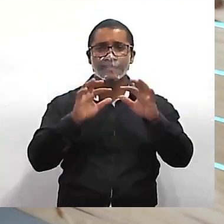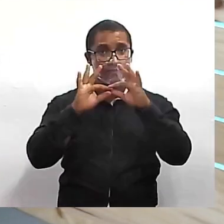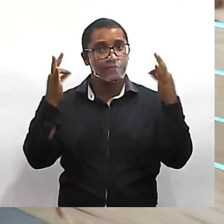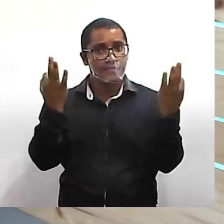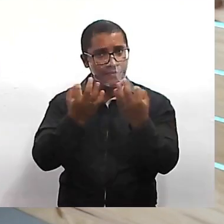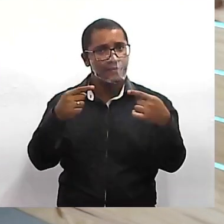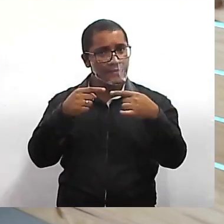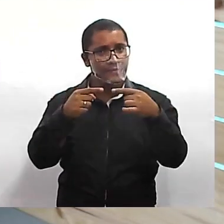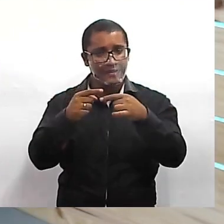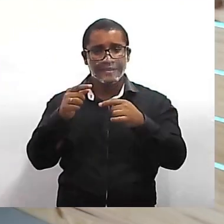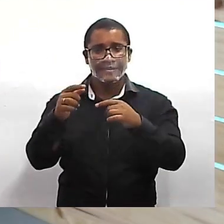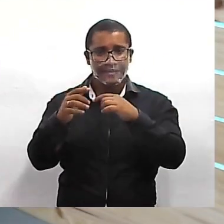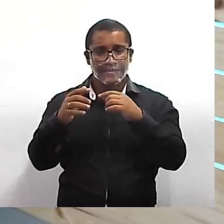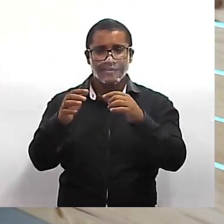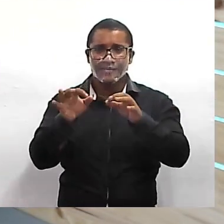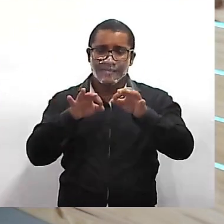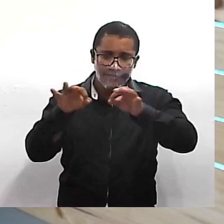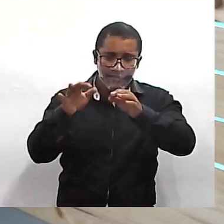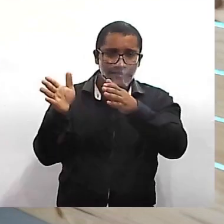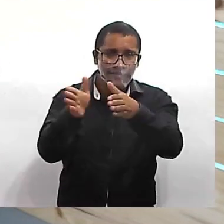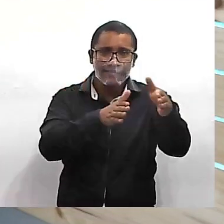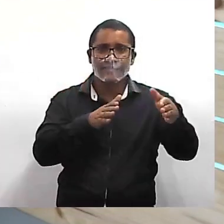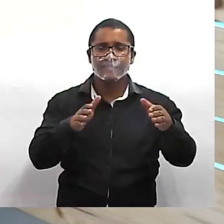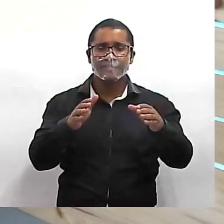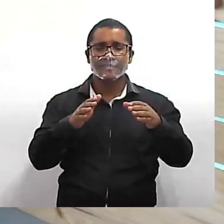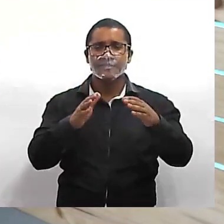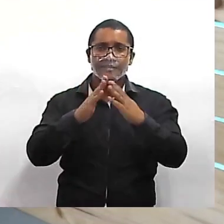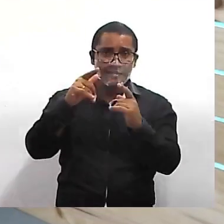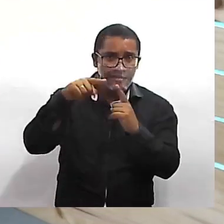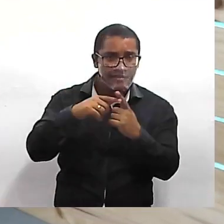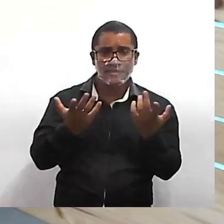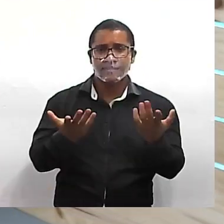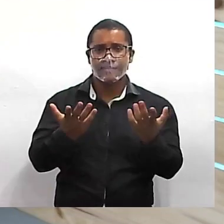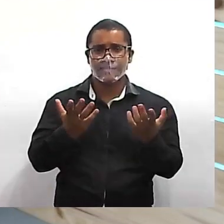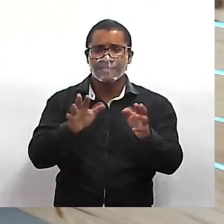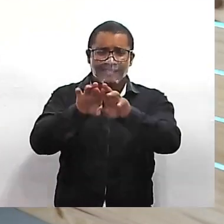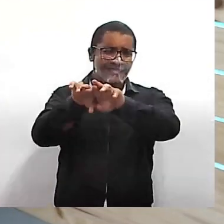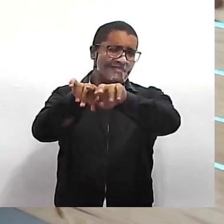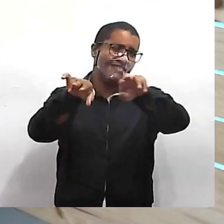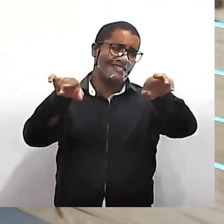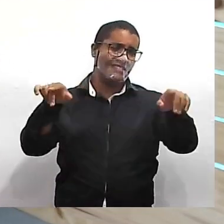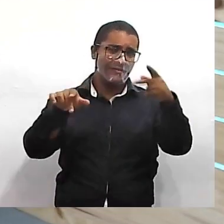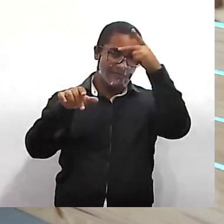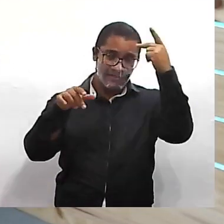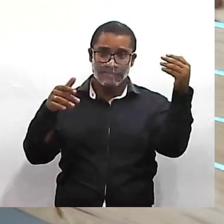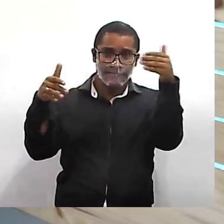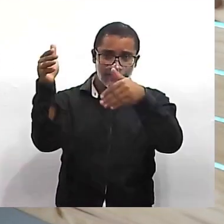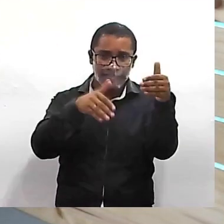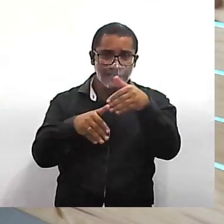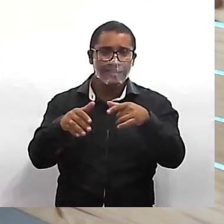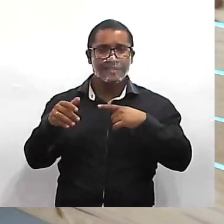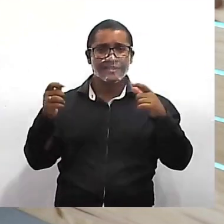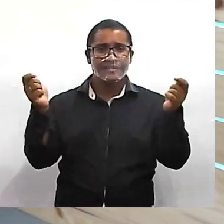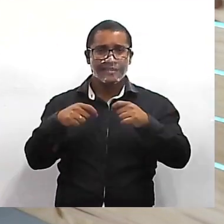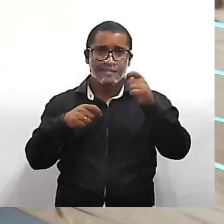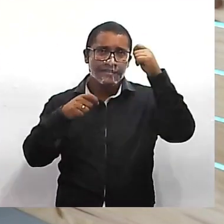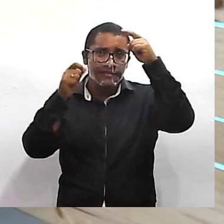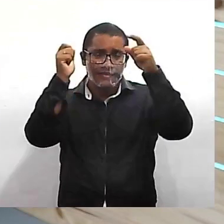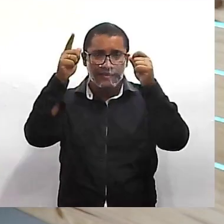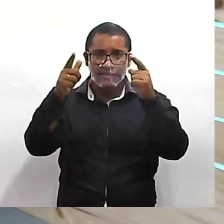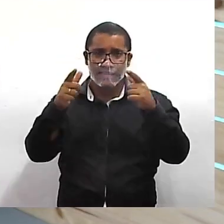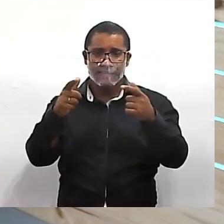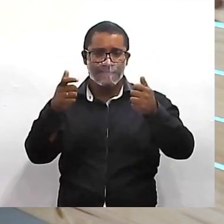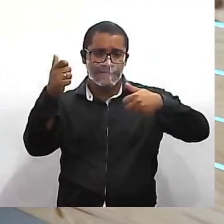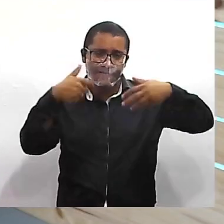uma organização, a igreja que você faz parte é uma organização, enfim. Todos esses meios sociais onde as pessoas comungam por determinadas ideias. Mas o